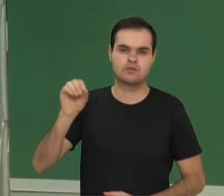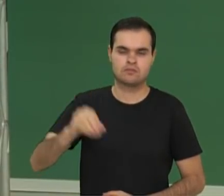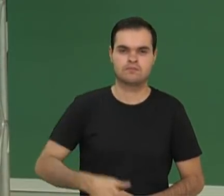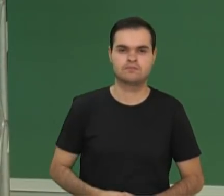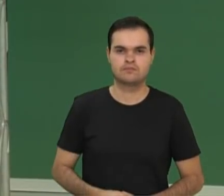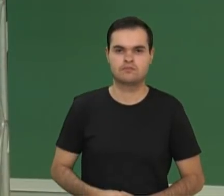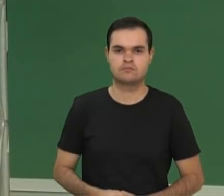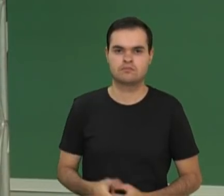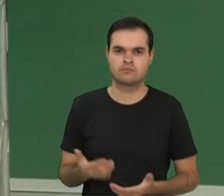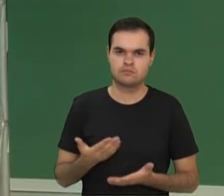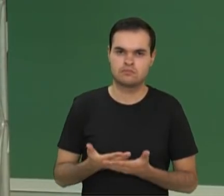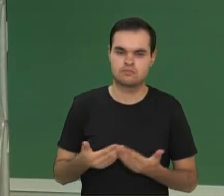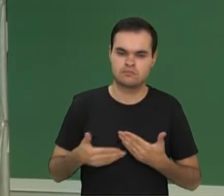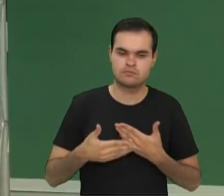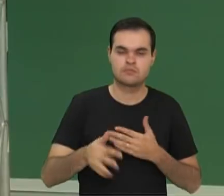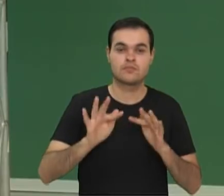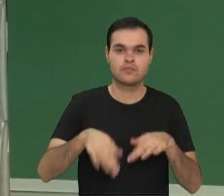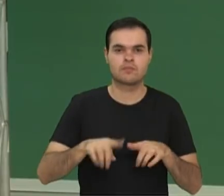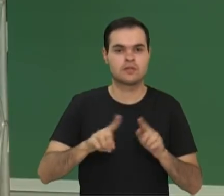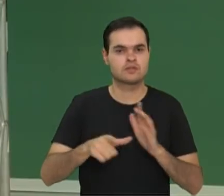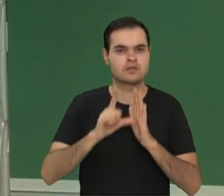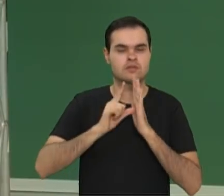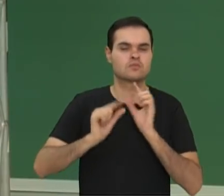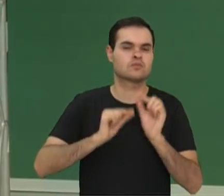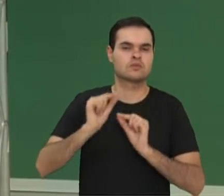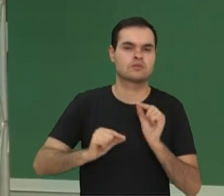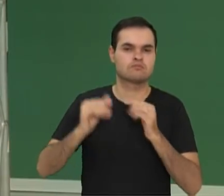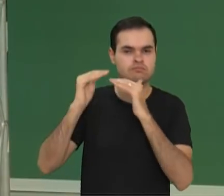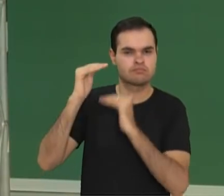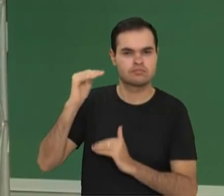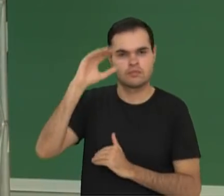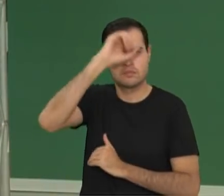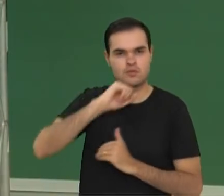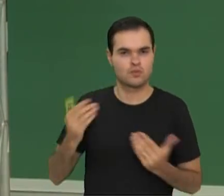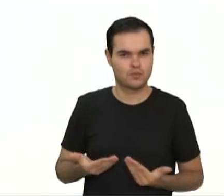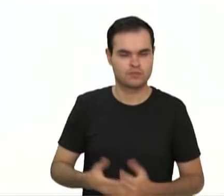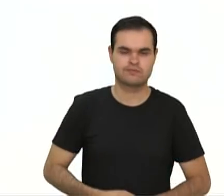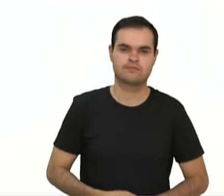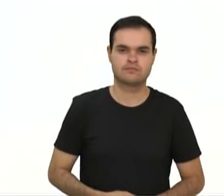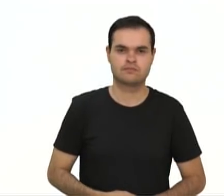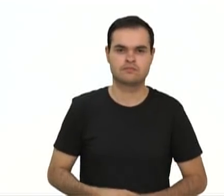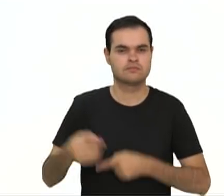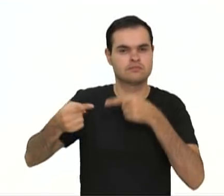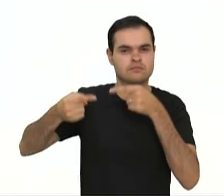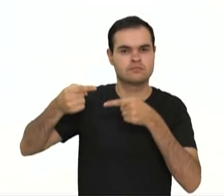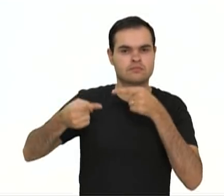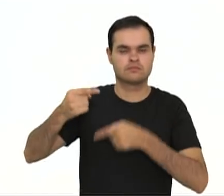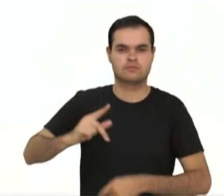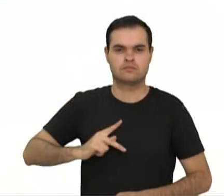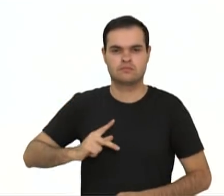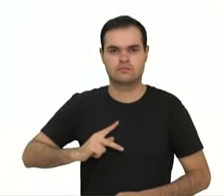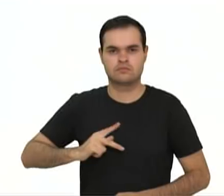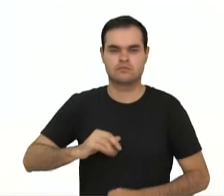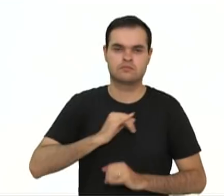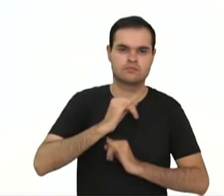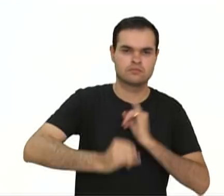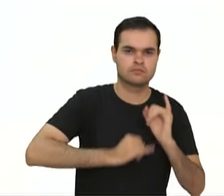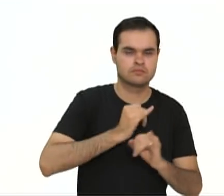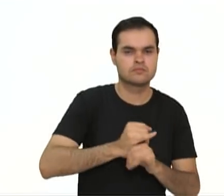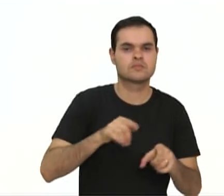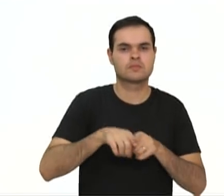Estamos chegando ao fim da nossa aula, mas antes, vamos ver o que aprendemos hoje. Discussões sobre privacidade e